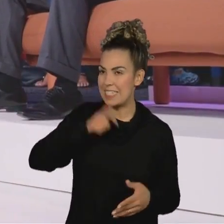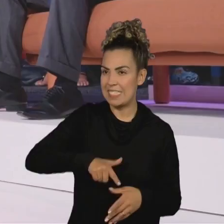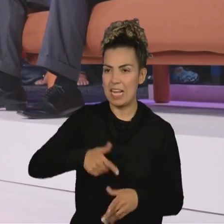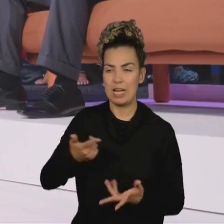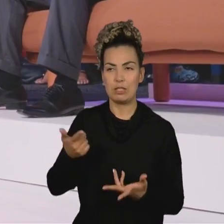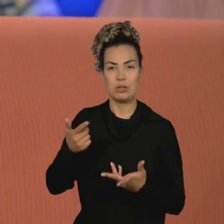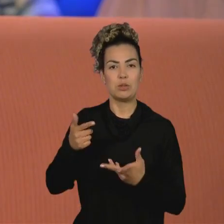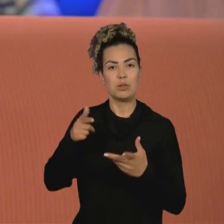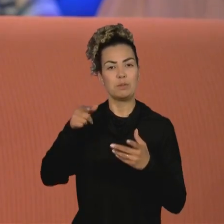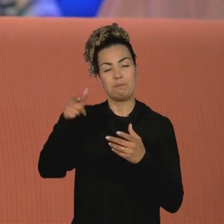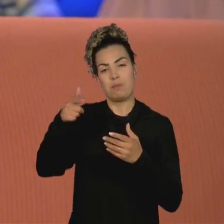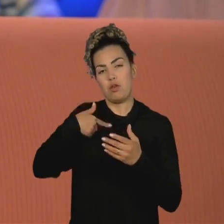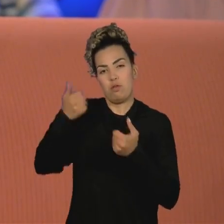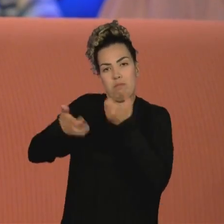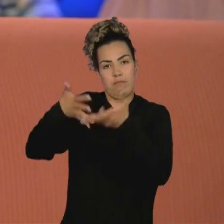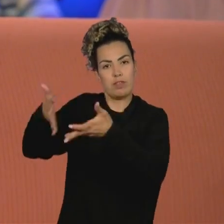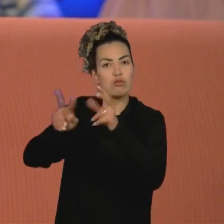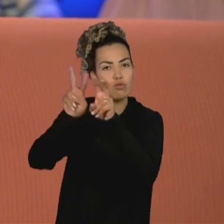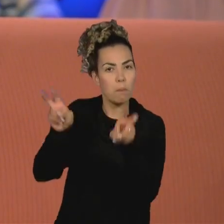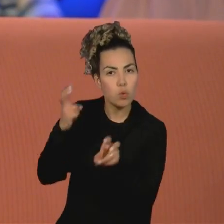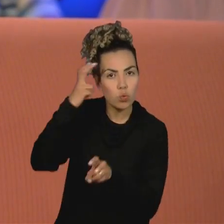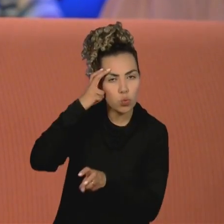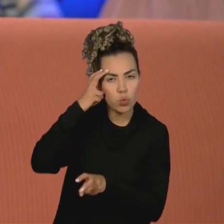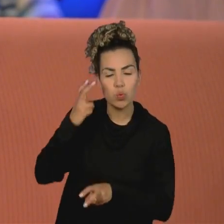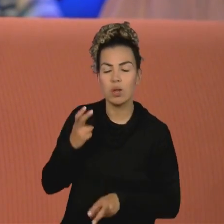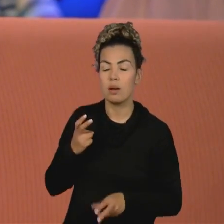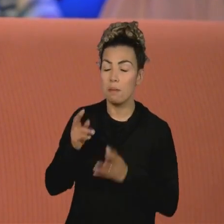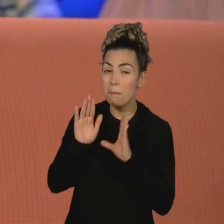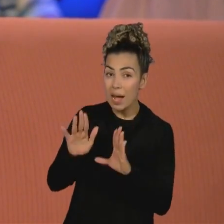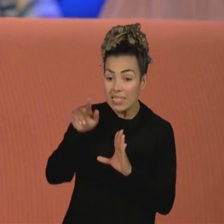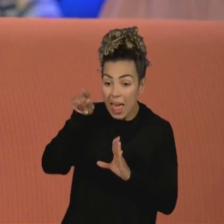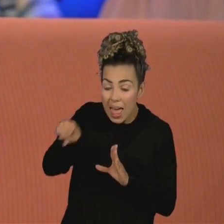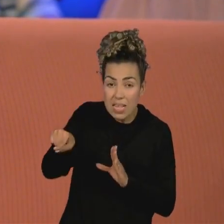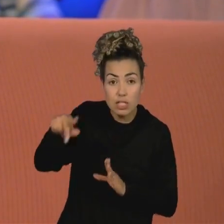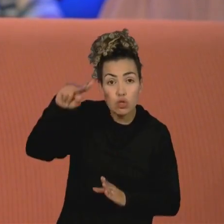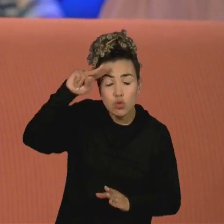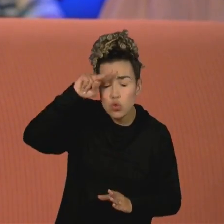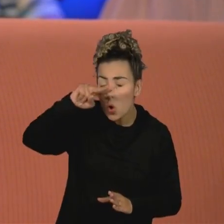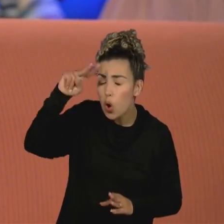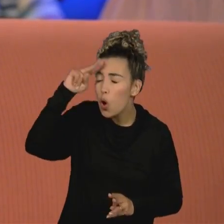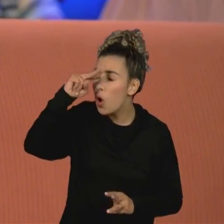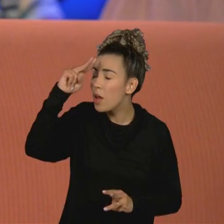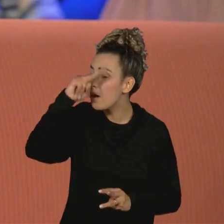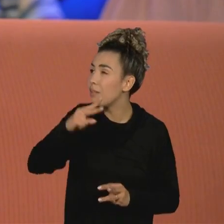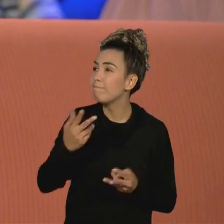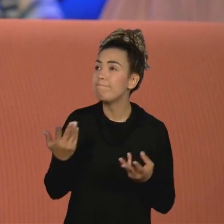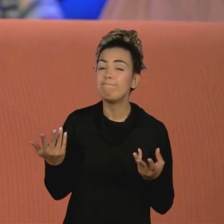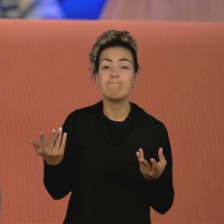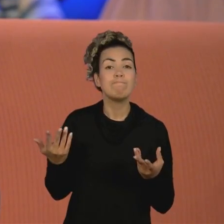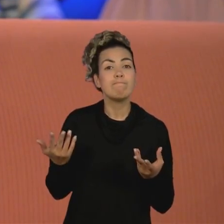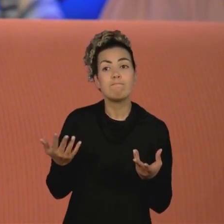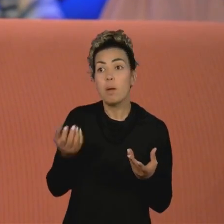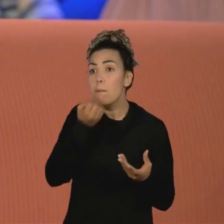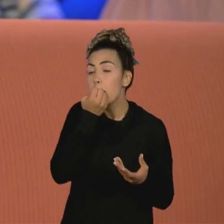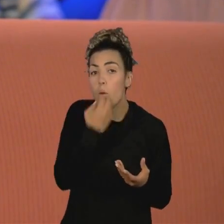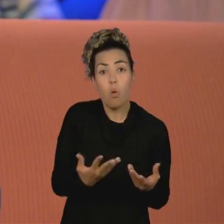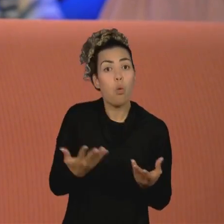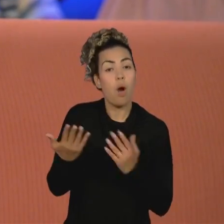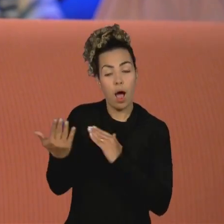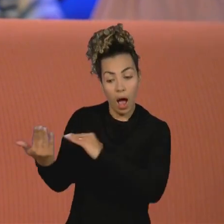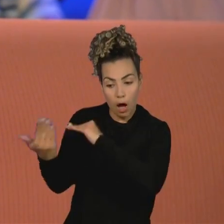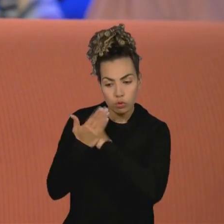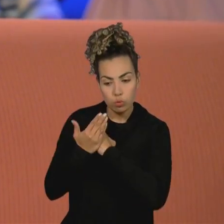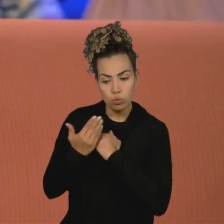pela mesma mosca. Essa história é que eu acho que é a grande ajuda na gente viver e suportar